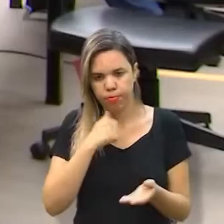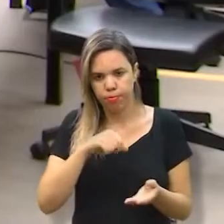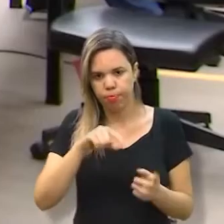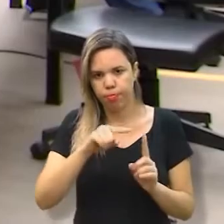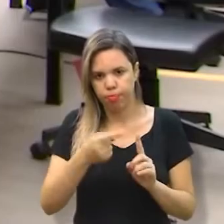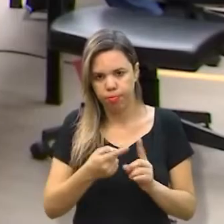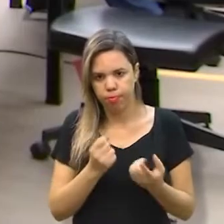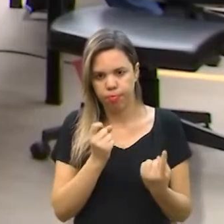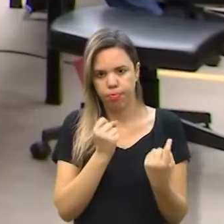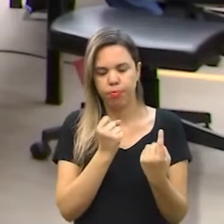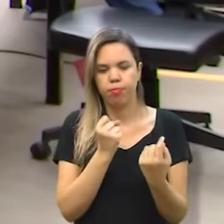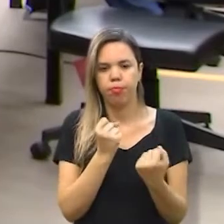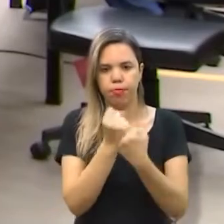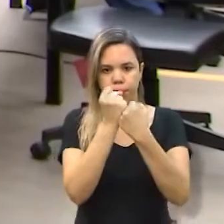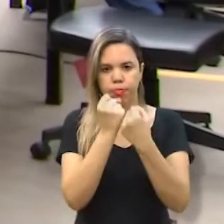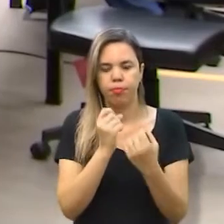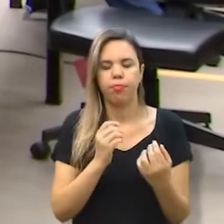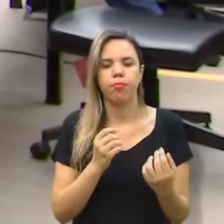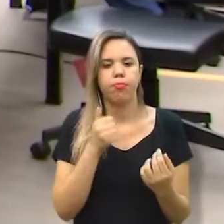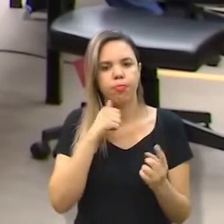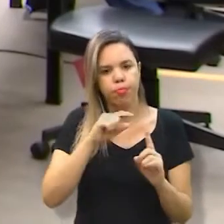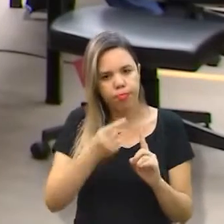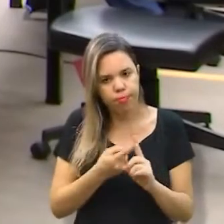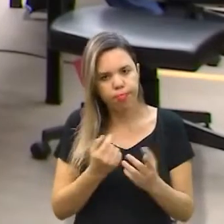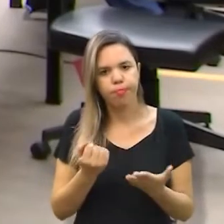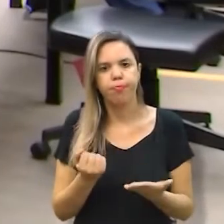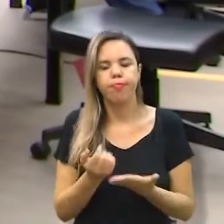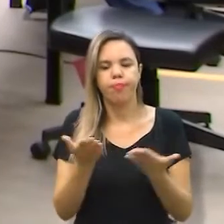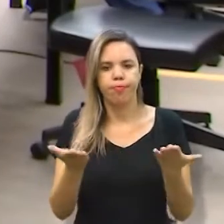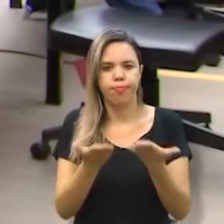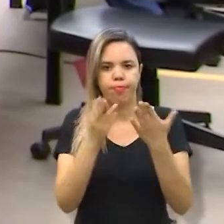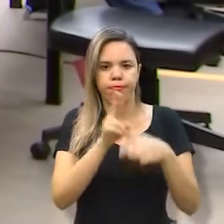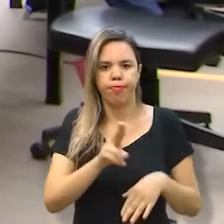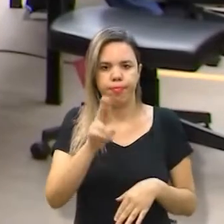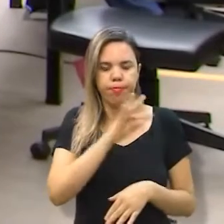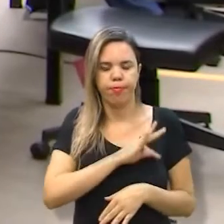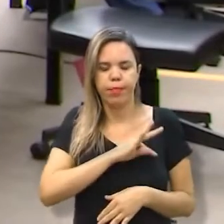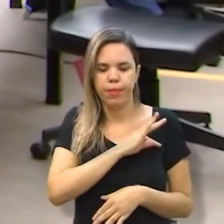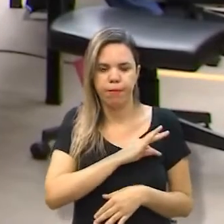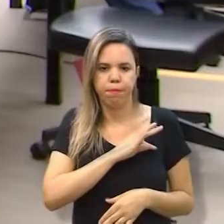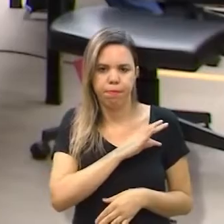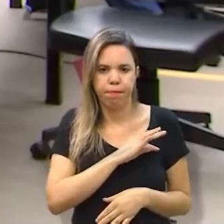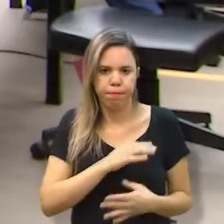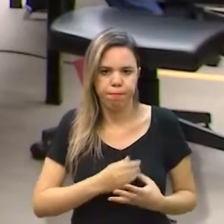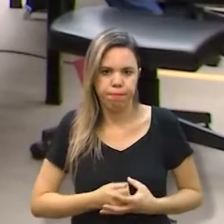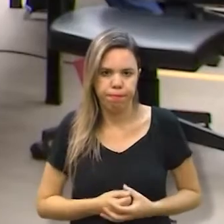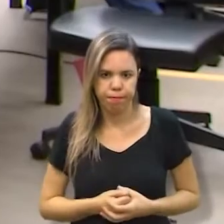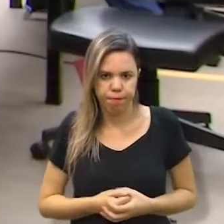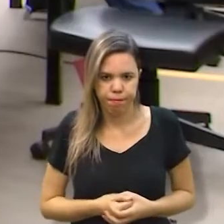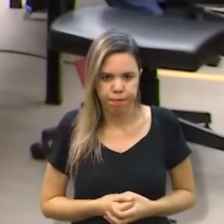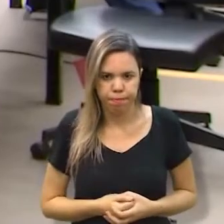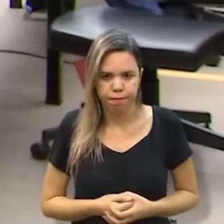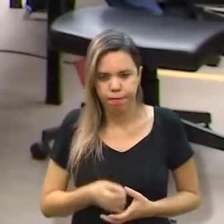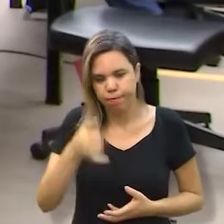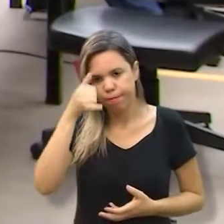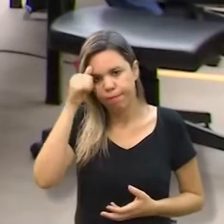orientação das mulheres, acolhimento de mulheres gestantes, no sentido de uso de técnicas para prevenção